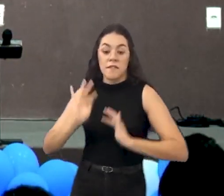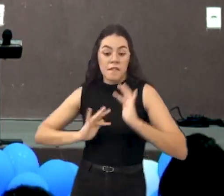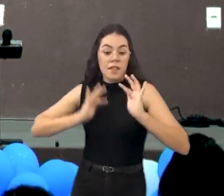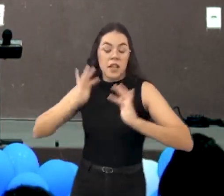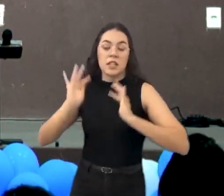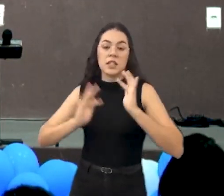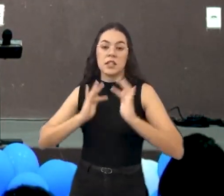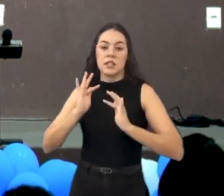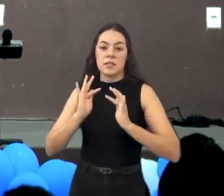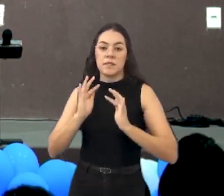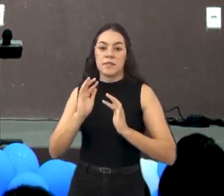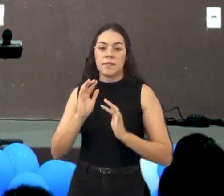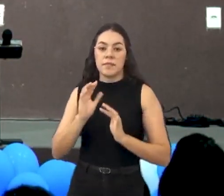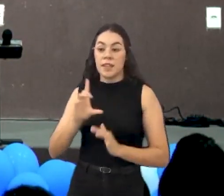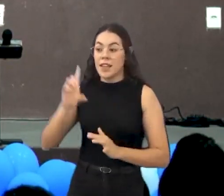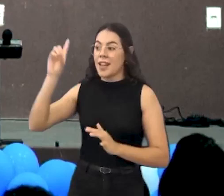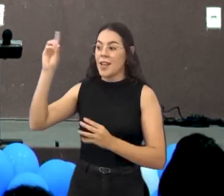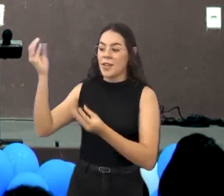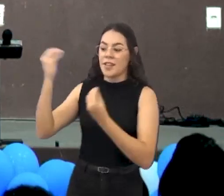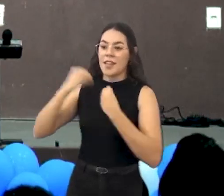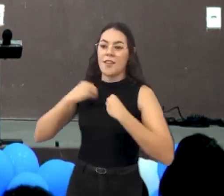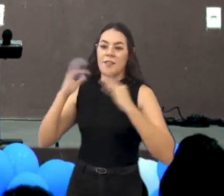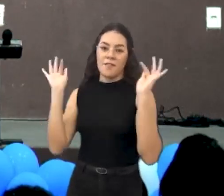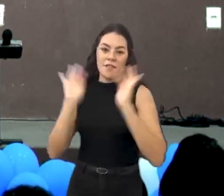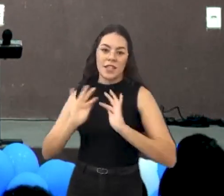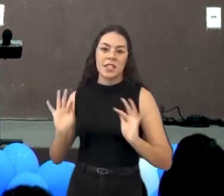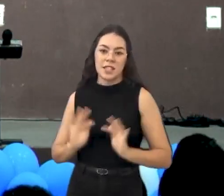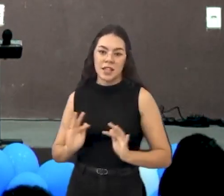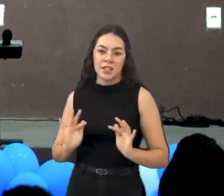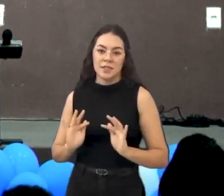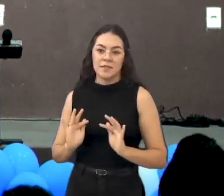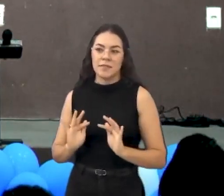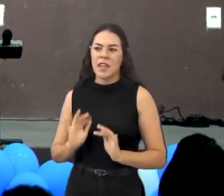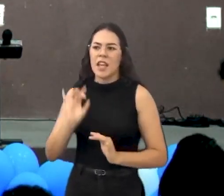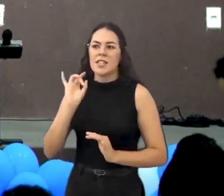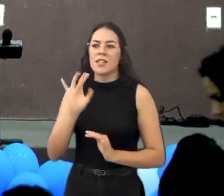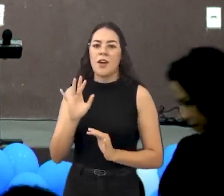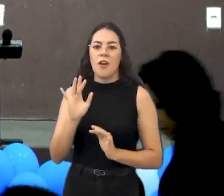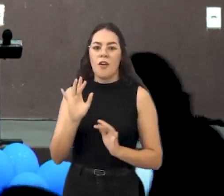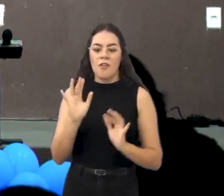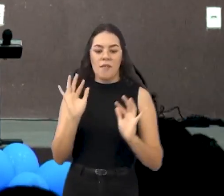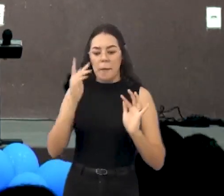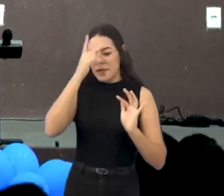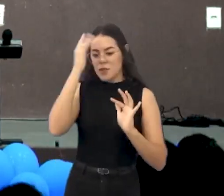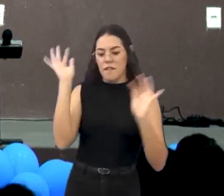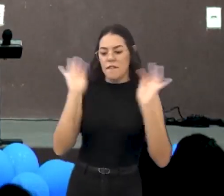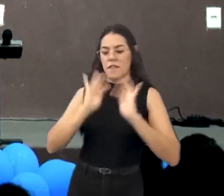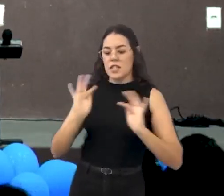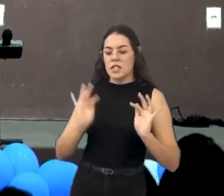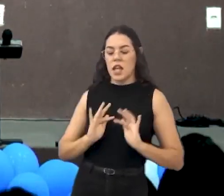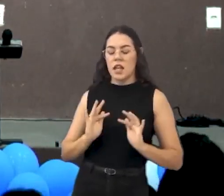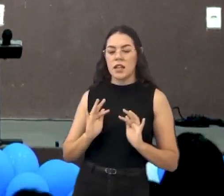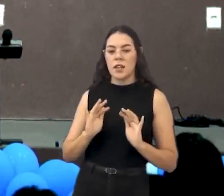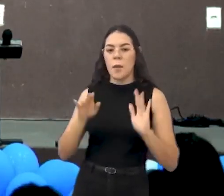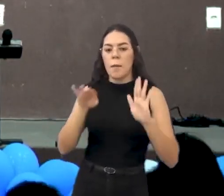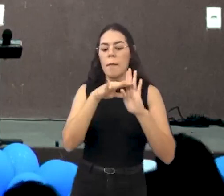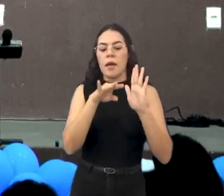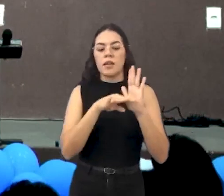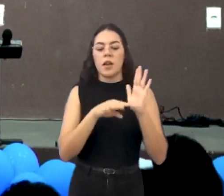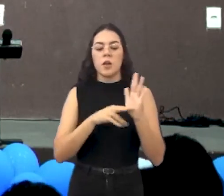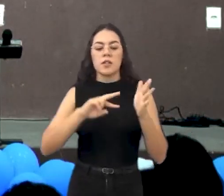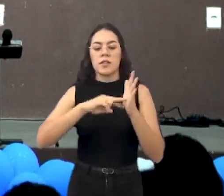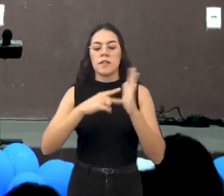alguém divinamente feliz. Não se trata de uma pessoa feliz segundo o padrão que a gente entende por